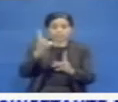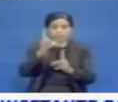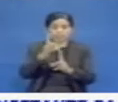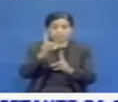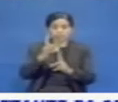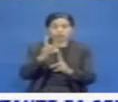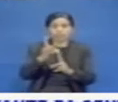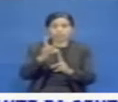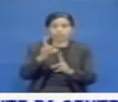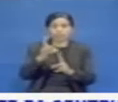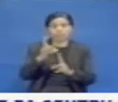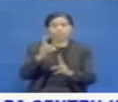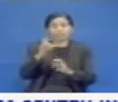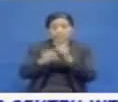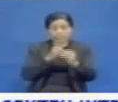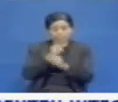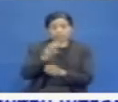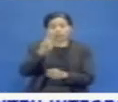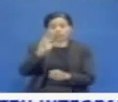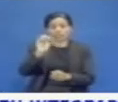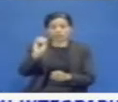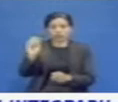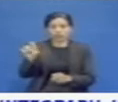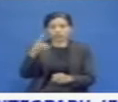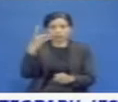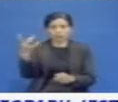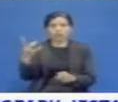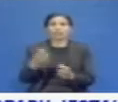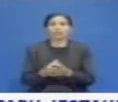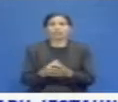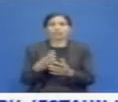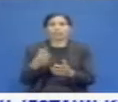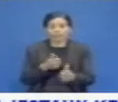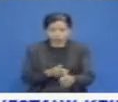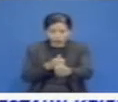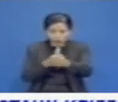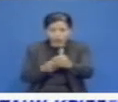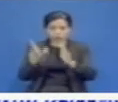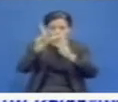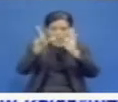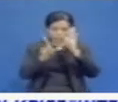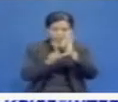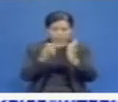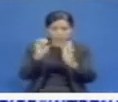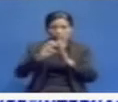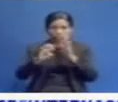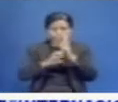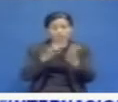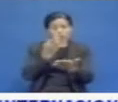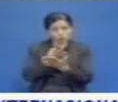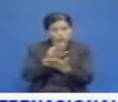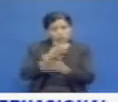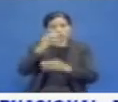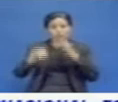embora governo lá o regime do decimal, na B, tuir lei do orçamento gestão financeira, cata